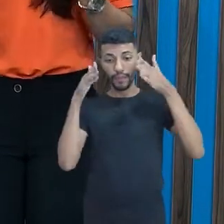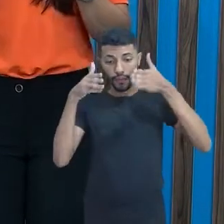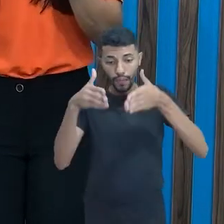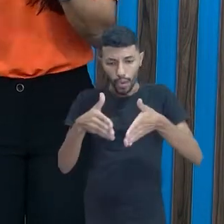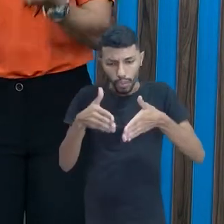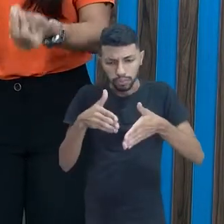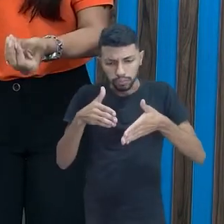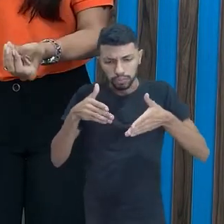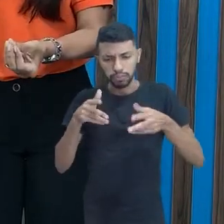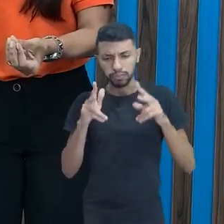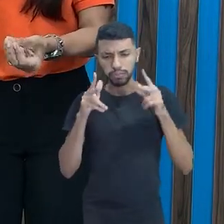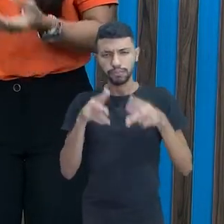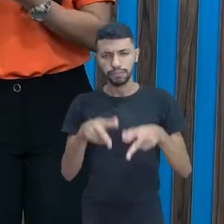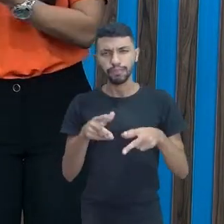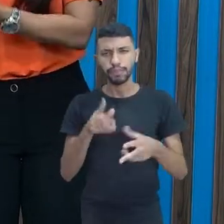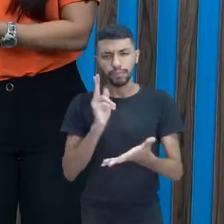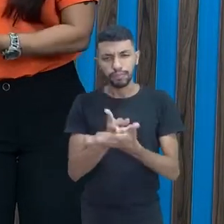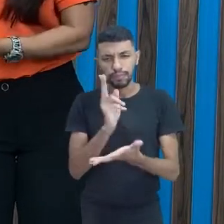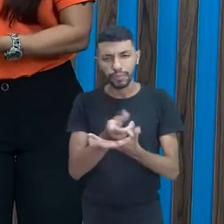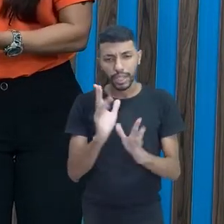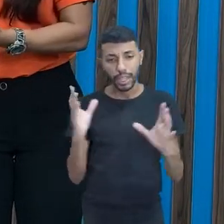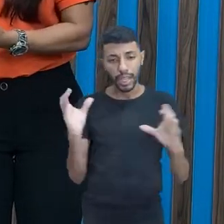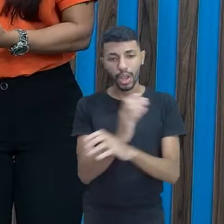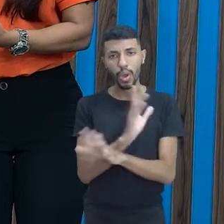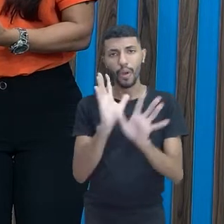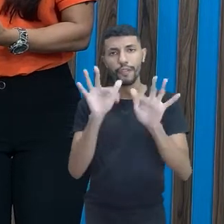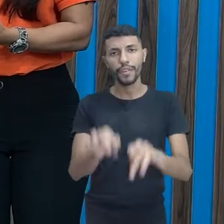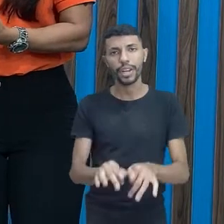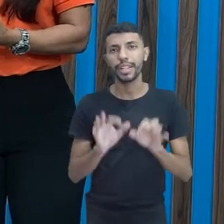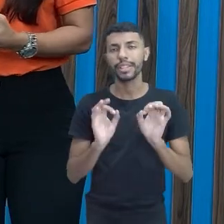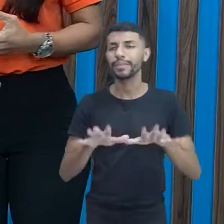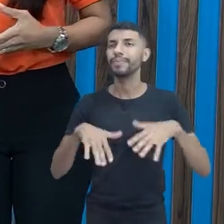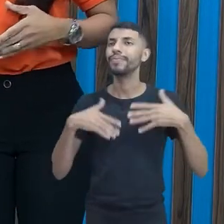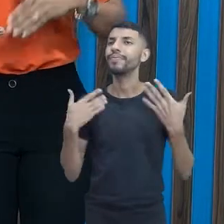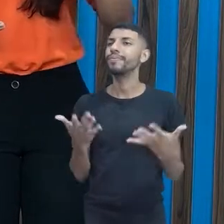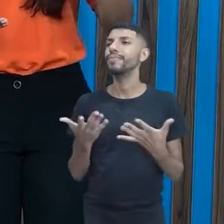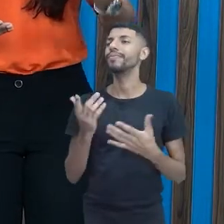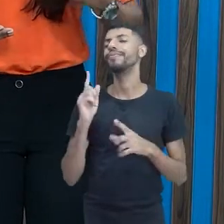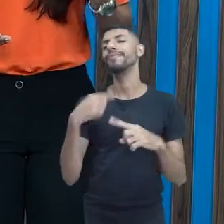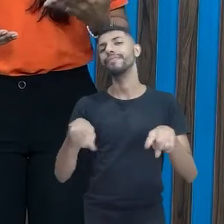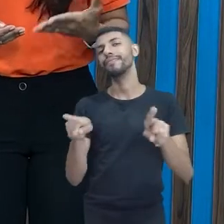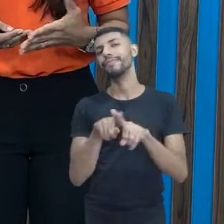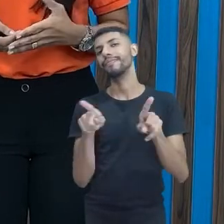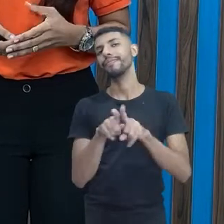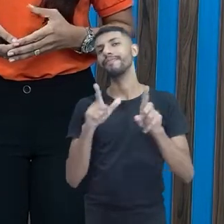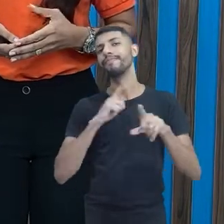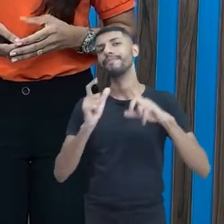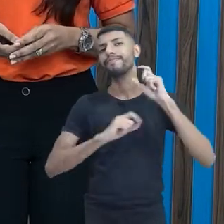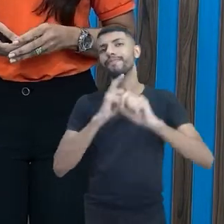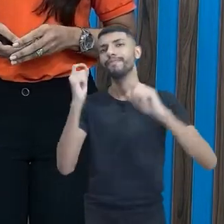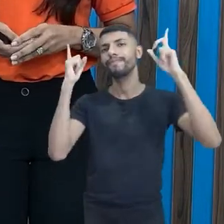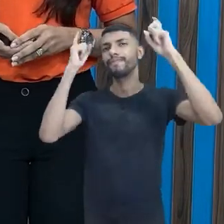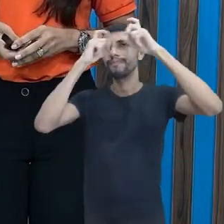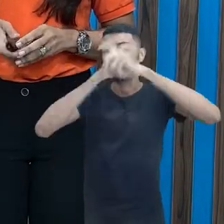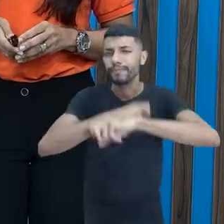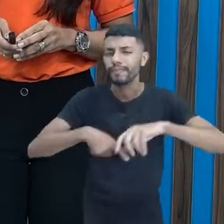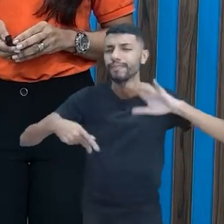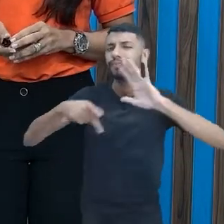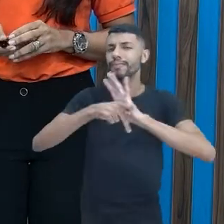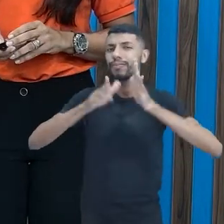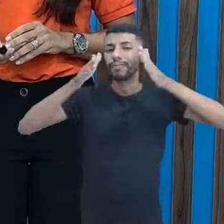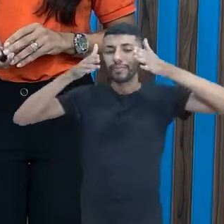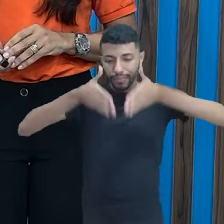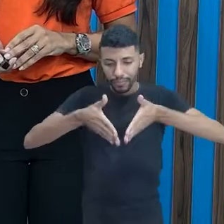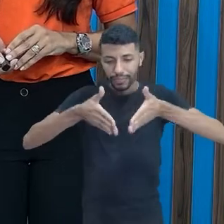ele permaneça na atividade e ele conclua a atividade. Né? Então, também existe uma dificuldade de se concentrar muito